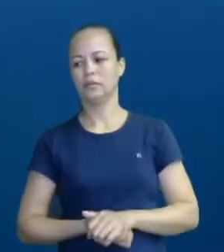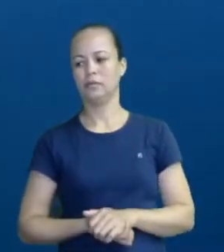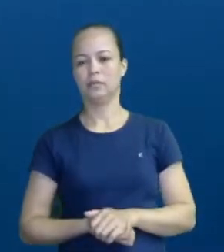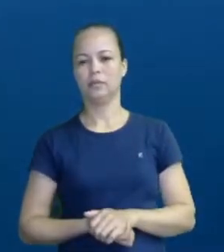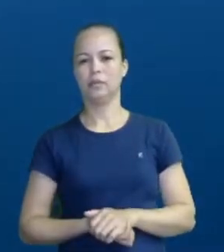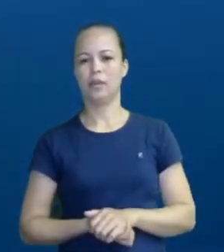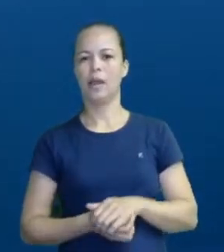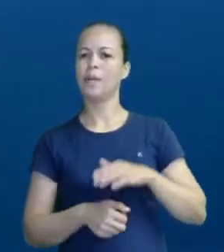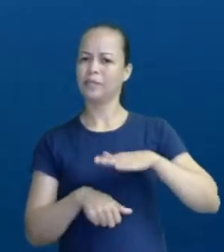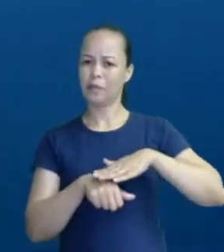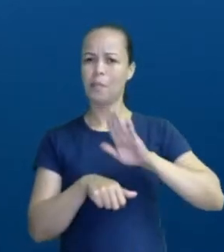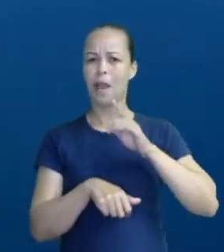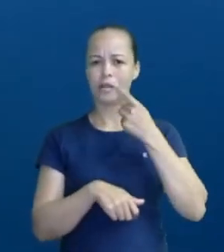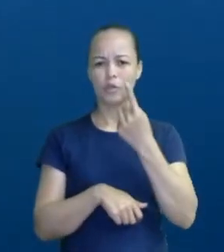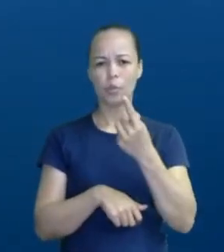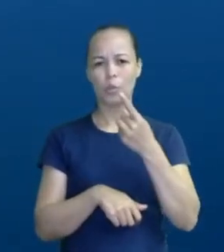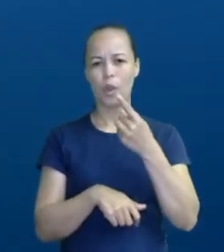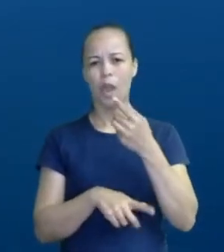Apareceu mais uma.